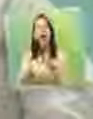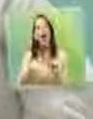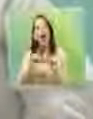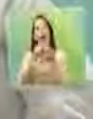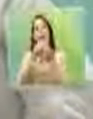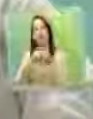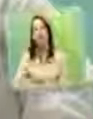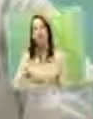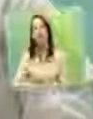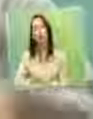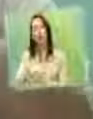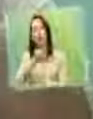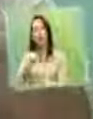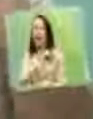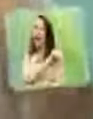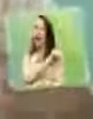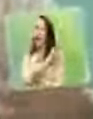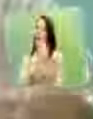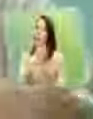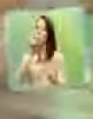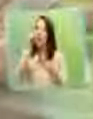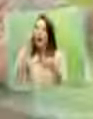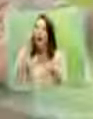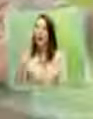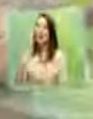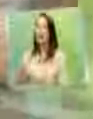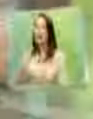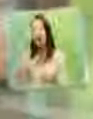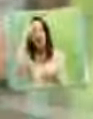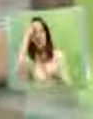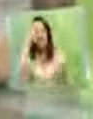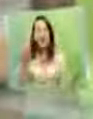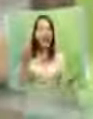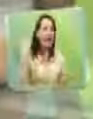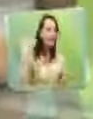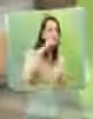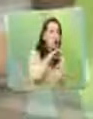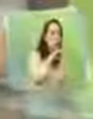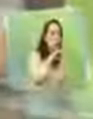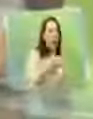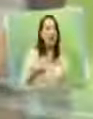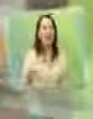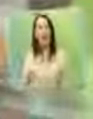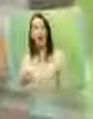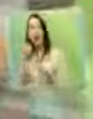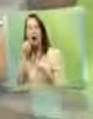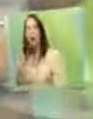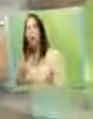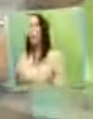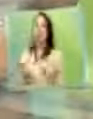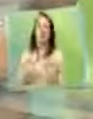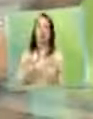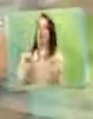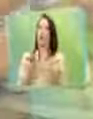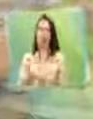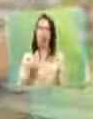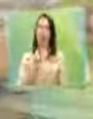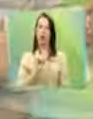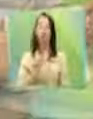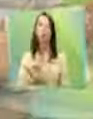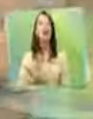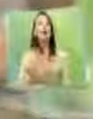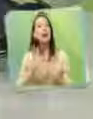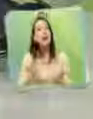inclusive, prejudicar o aluno e o atrapalhar na hora de fazer uma questão pensando sempre que é mais recente, então tem uma evolução na cidadania. Isso